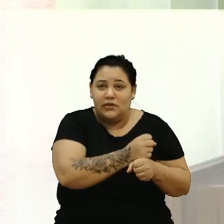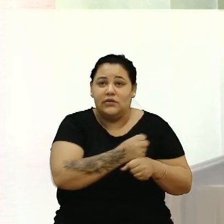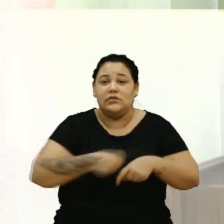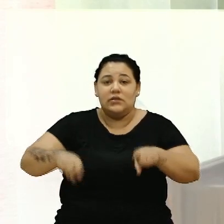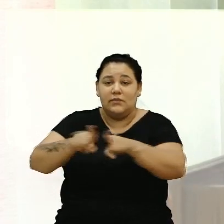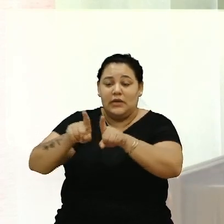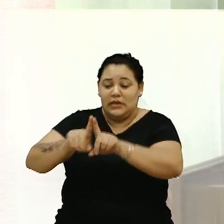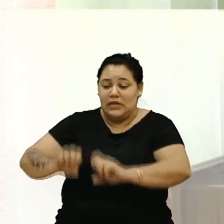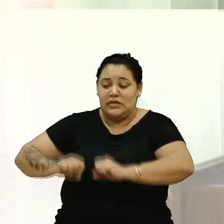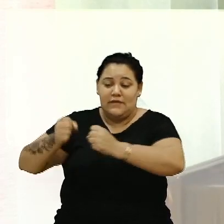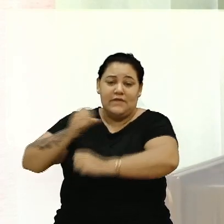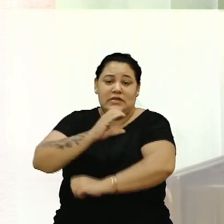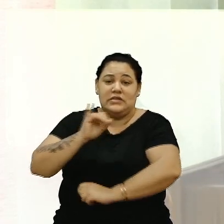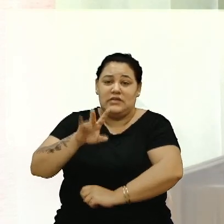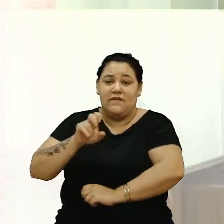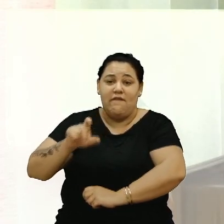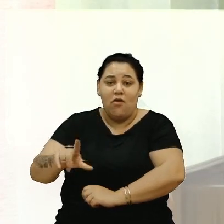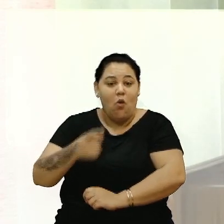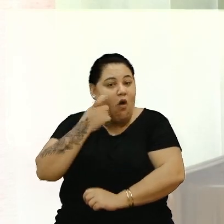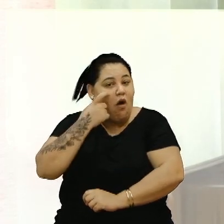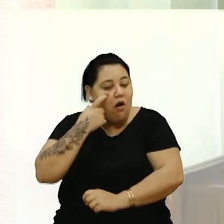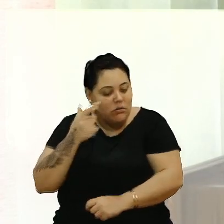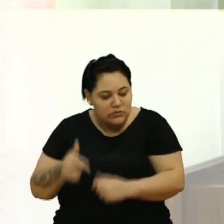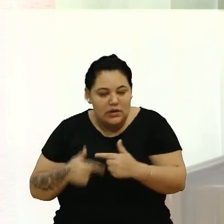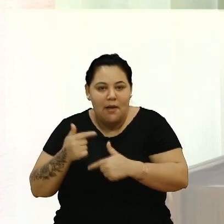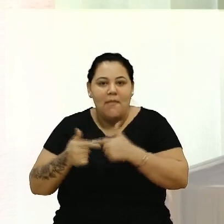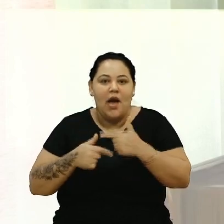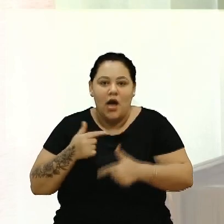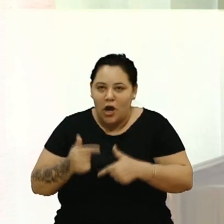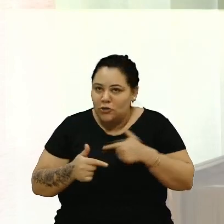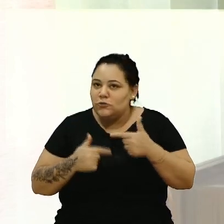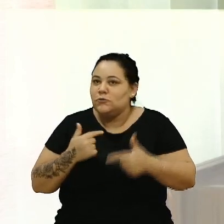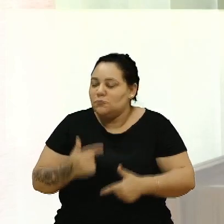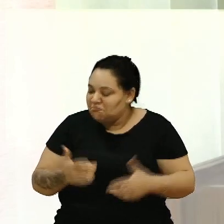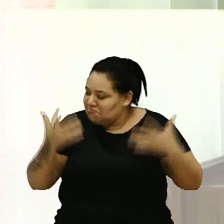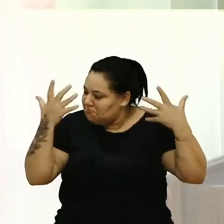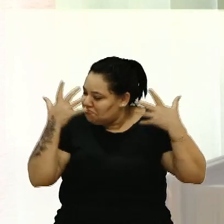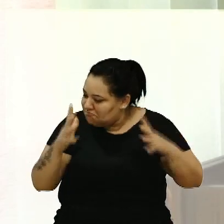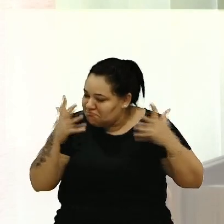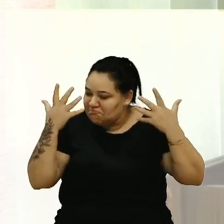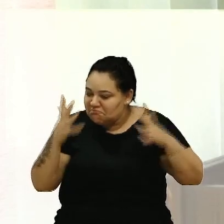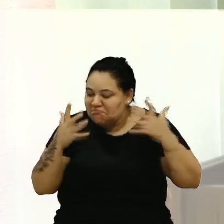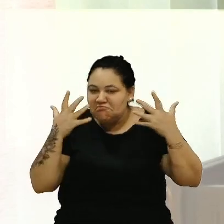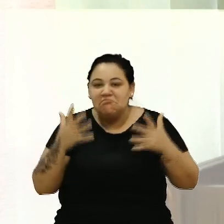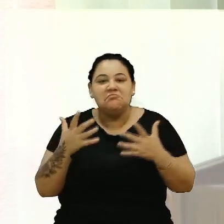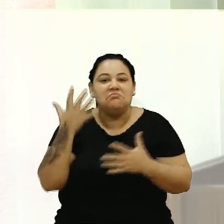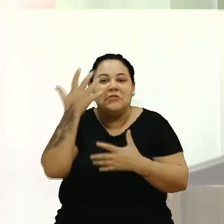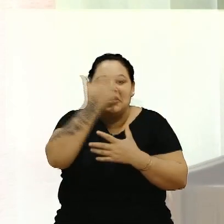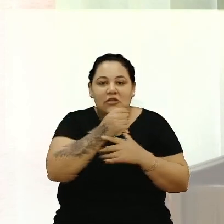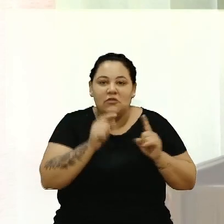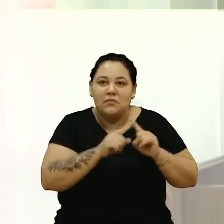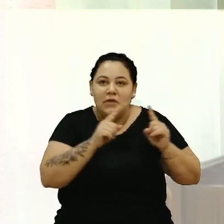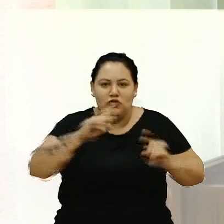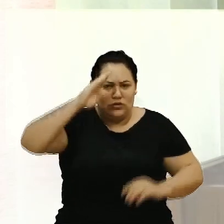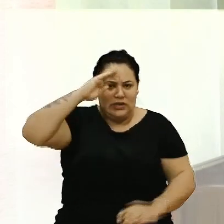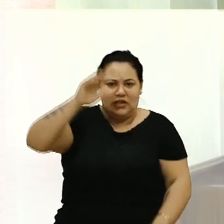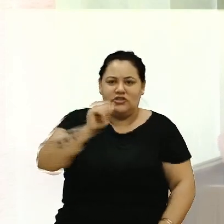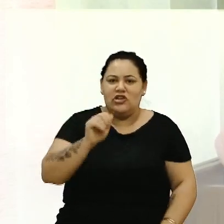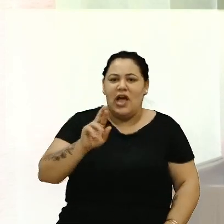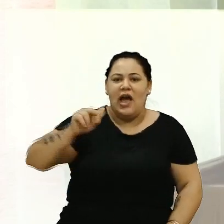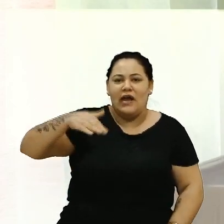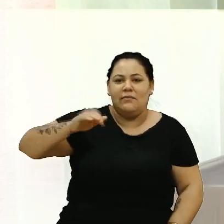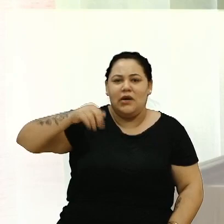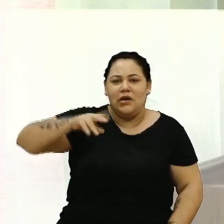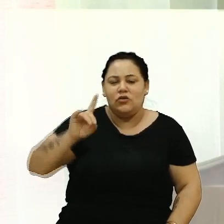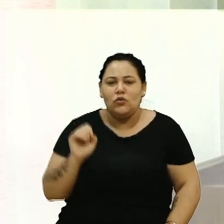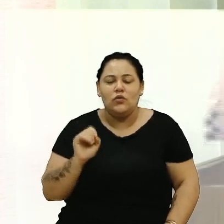Defesa Civil. Olha, o trabalho louvável, um trabalho abnegado da Defesa Civil, mas a Defesa Civil do Tenente Armando, do Bagé,